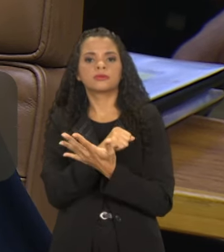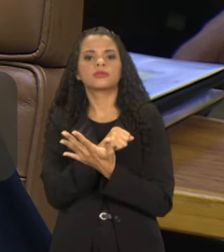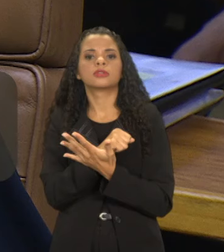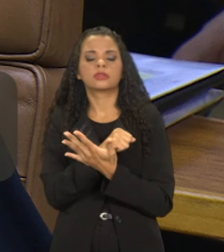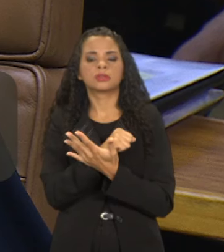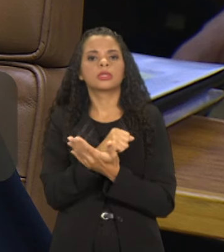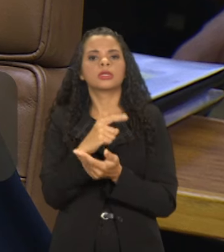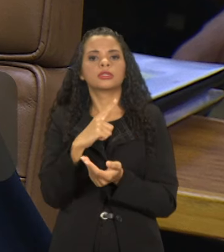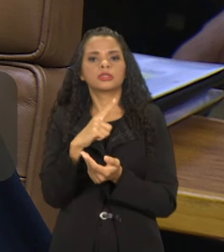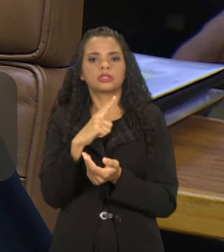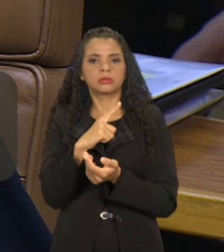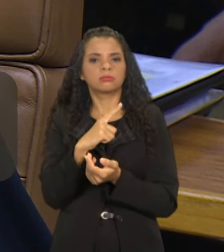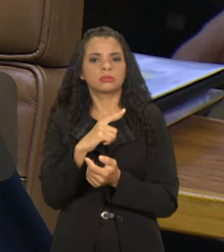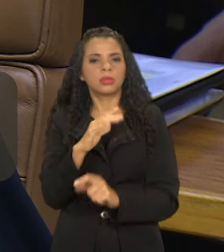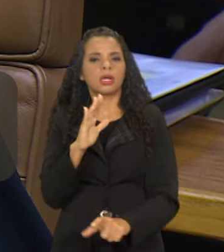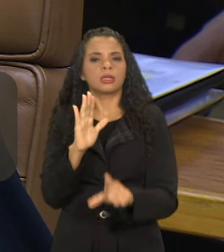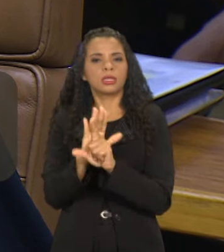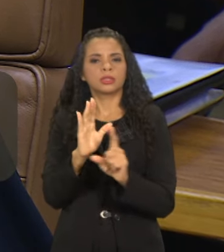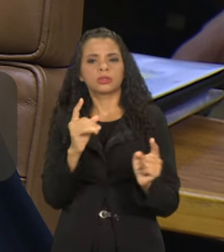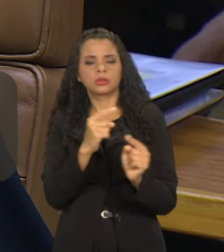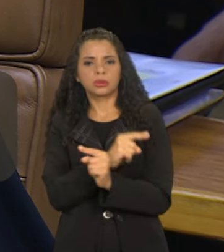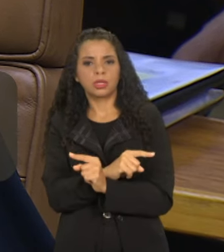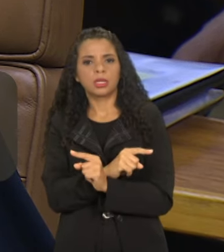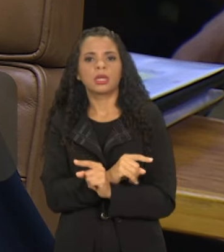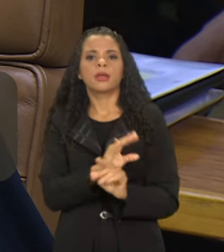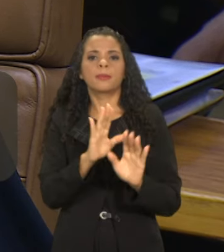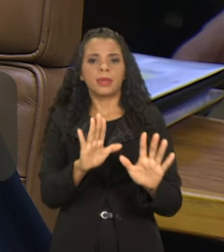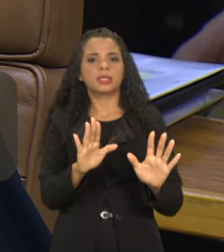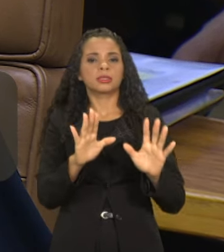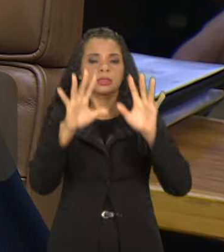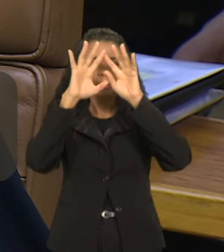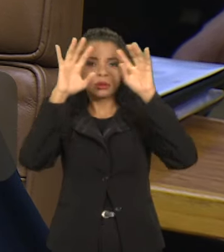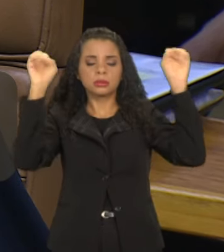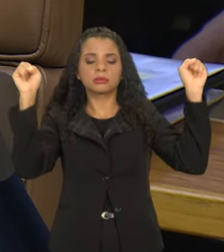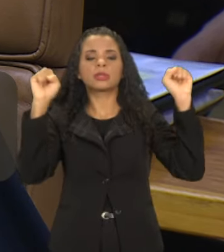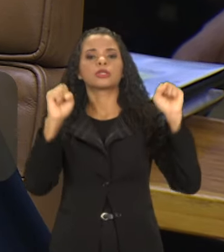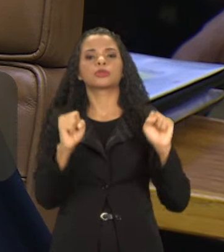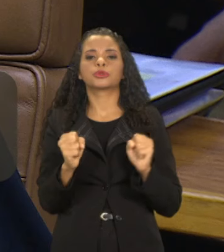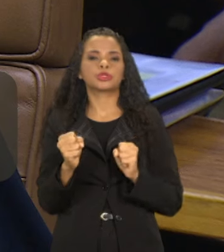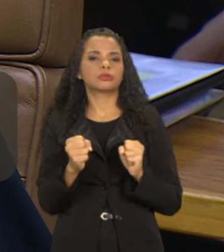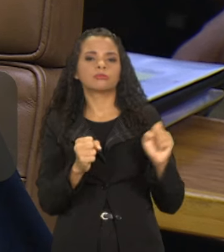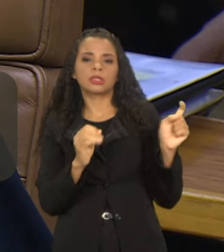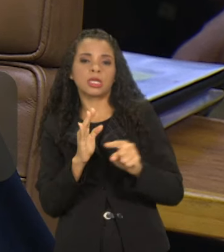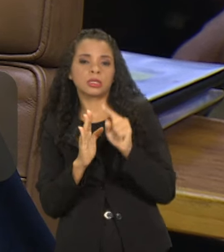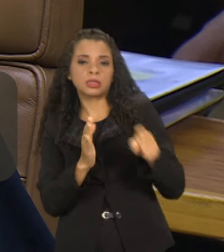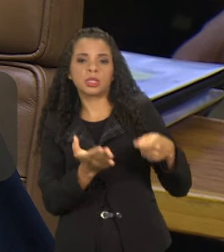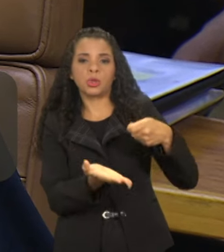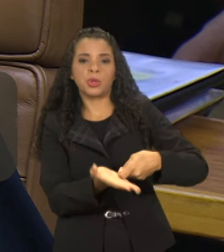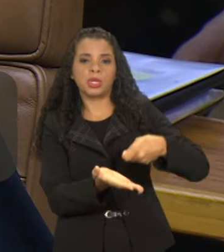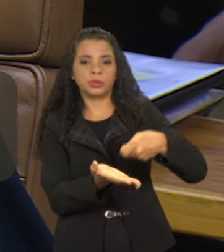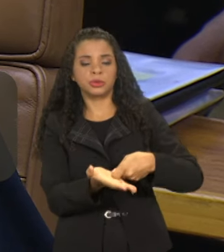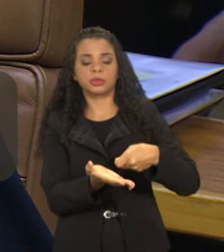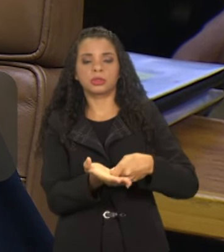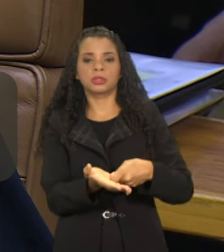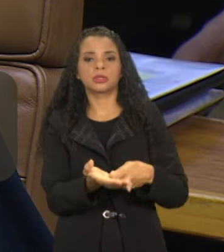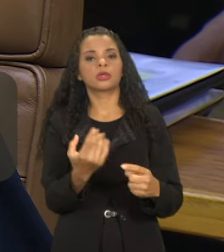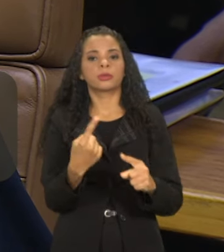estaduais contrárias. A Suprema Corte afastou tal exigência. O voto condutor foi expresso no sentido de que, abro aspas,